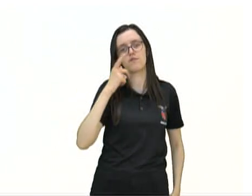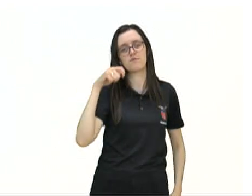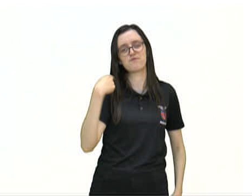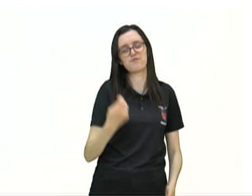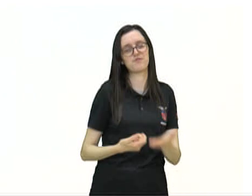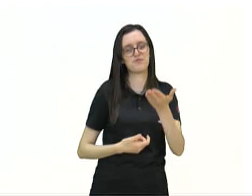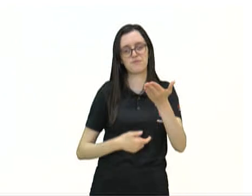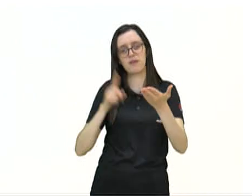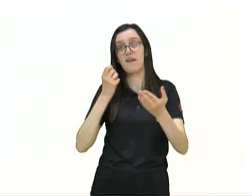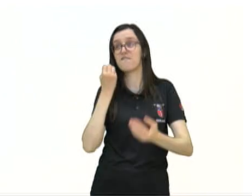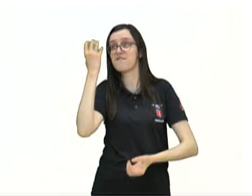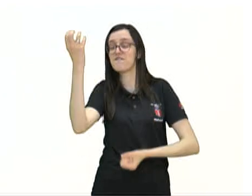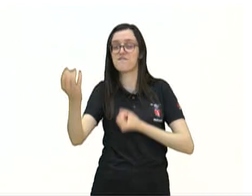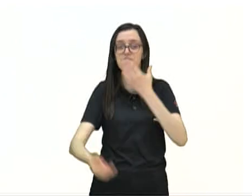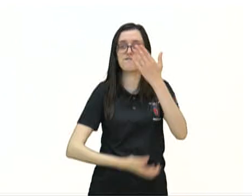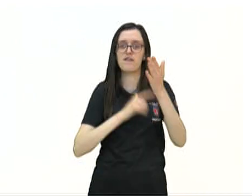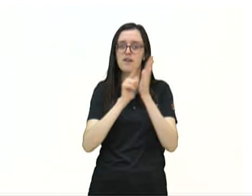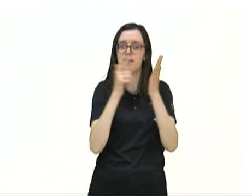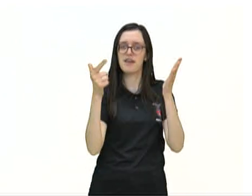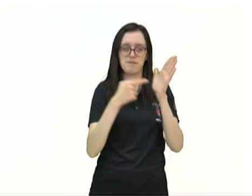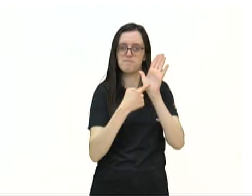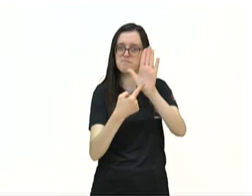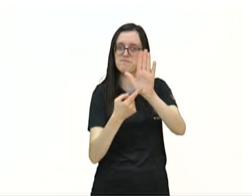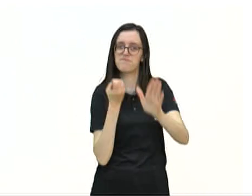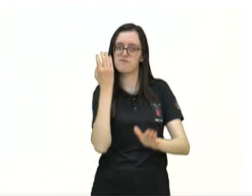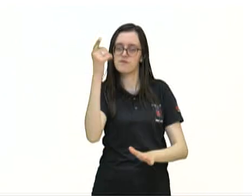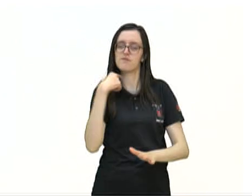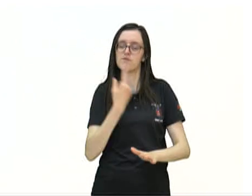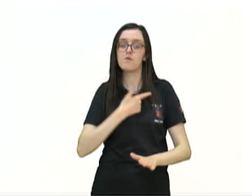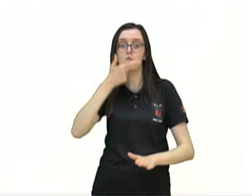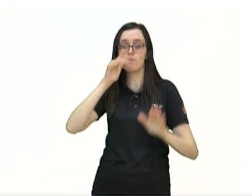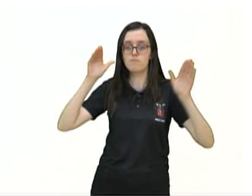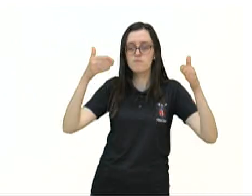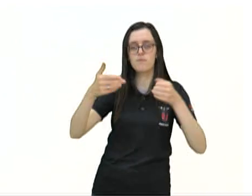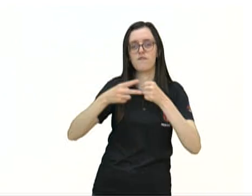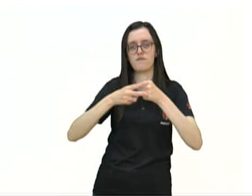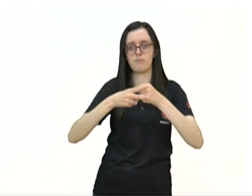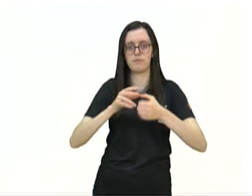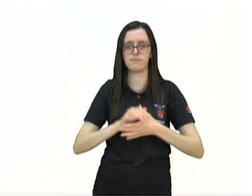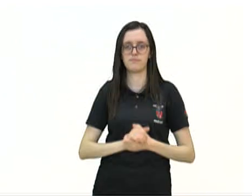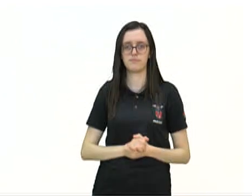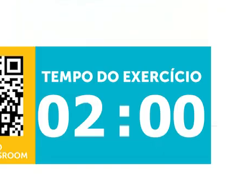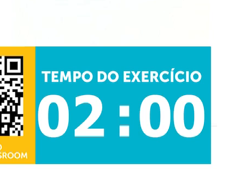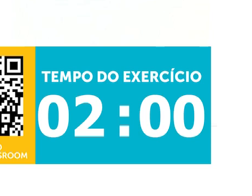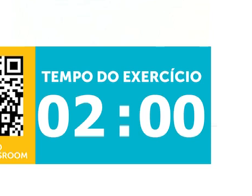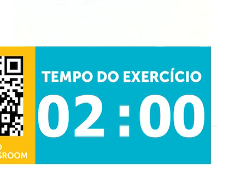falar de viagens, de folheto turístico, para a gente chegar nos verbos.